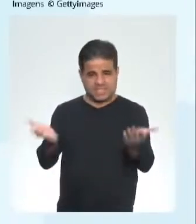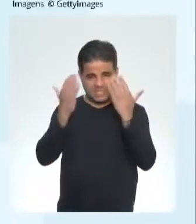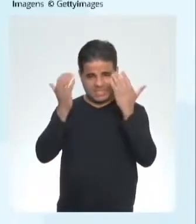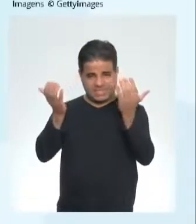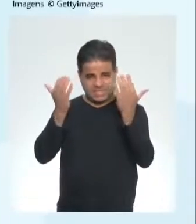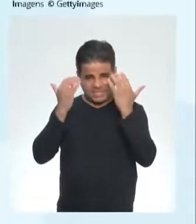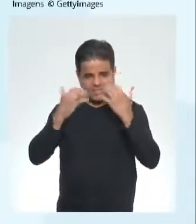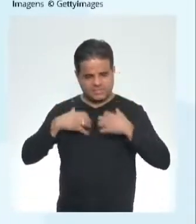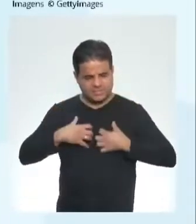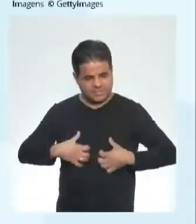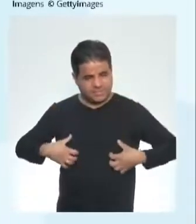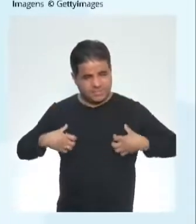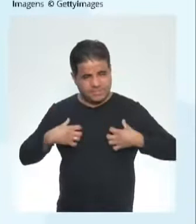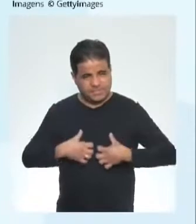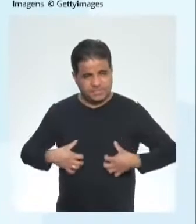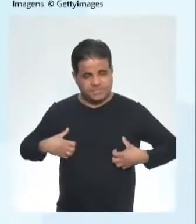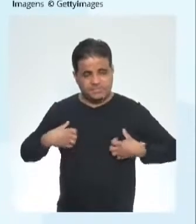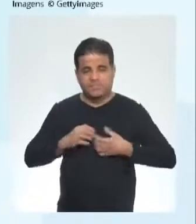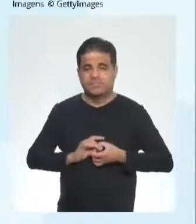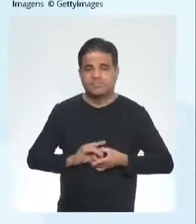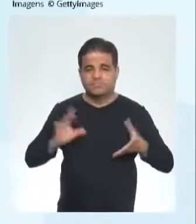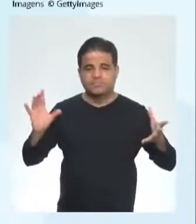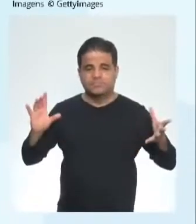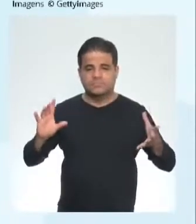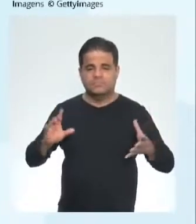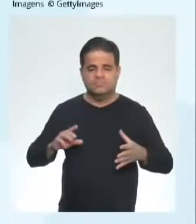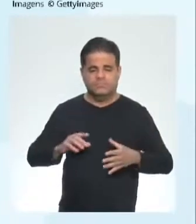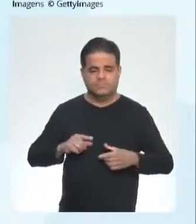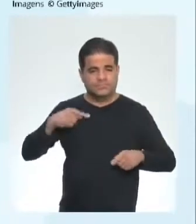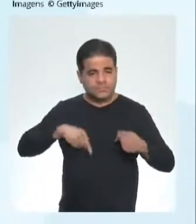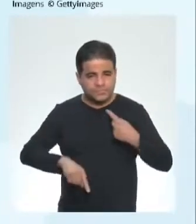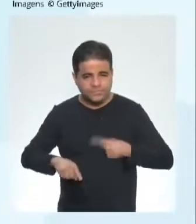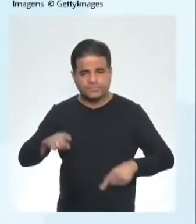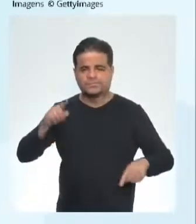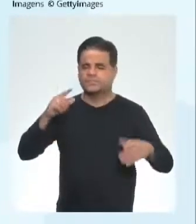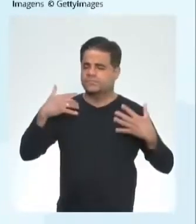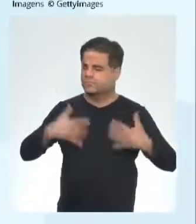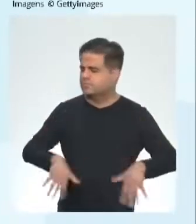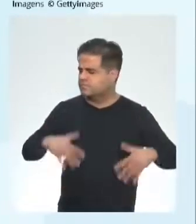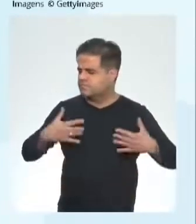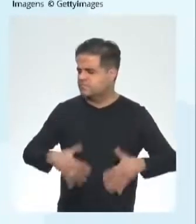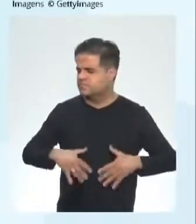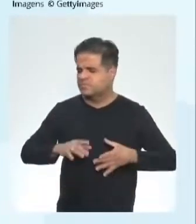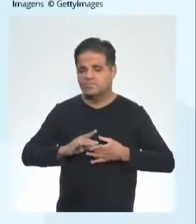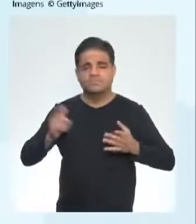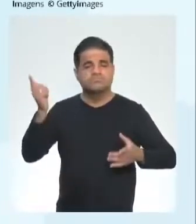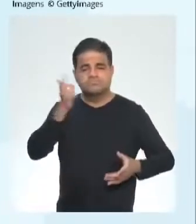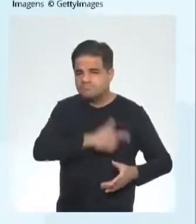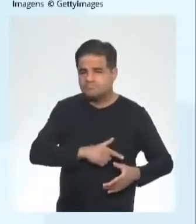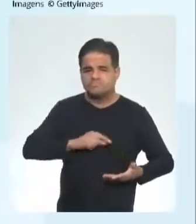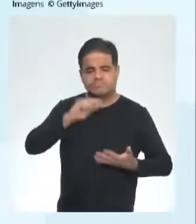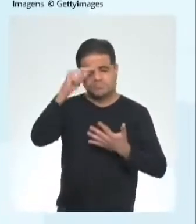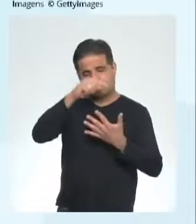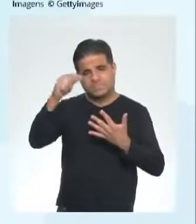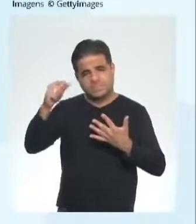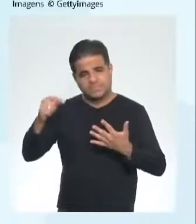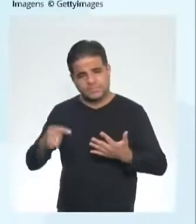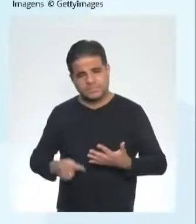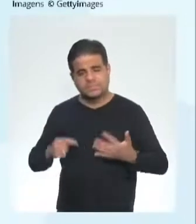estresse, né, quando você tem a liberação de cortisol, liberação de adrenalina, que vai também ocasionar uma série de